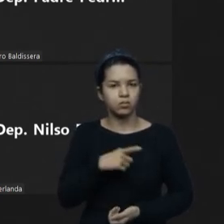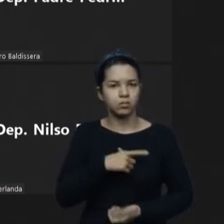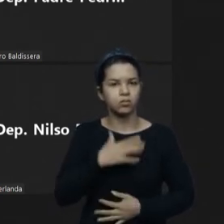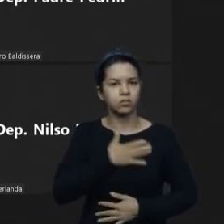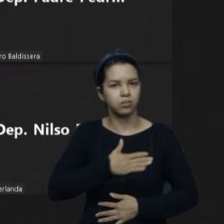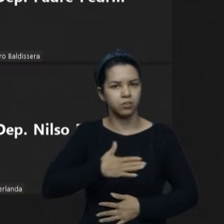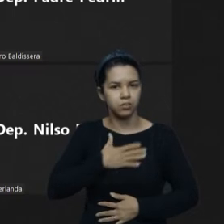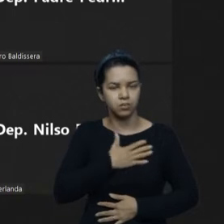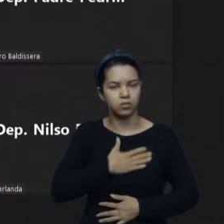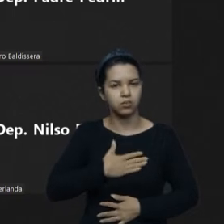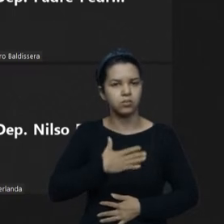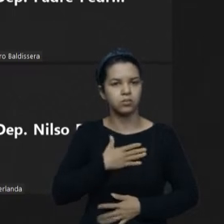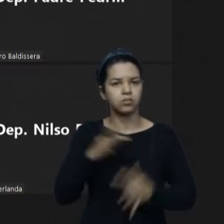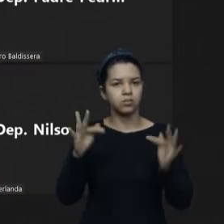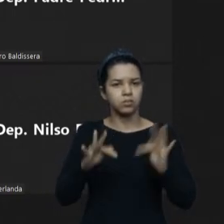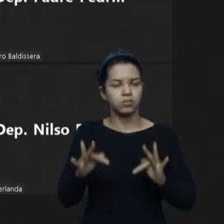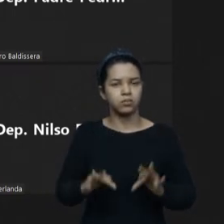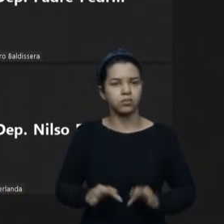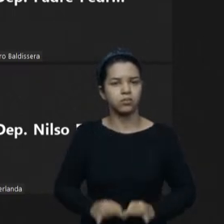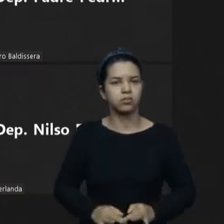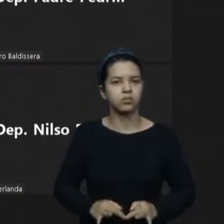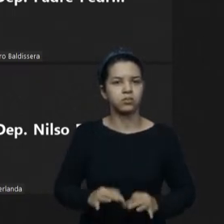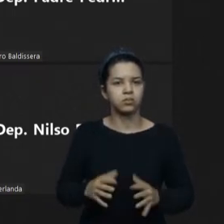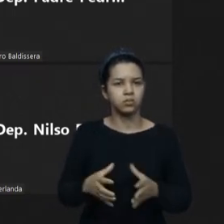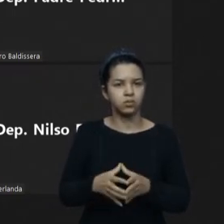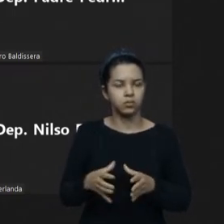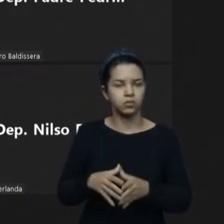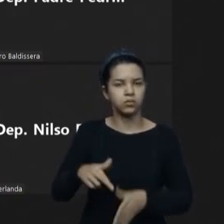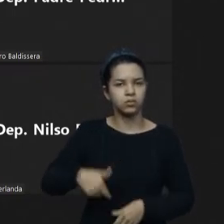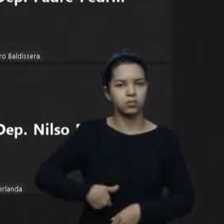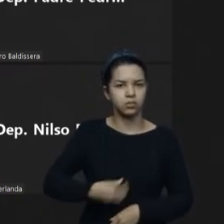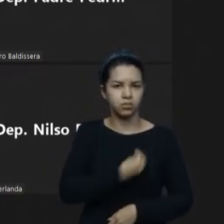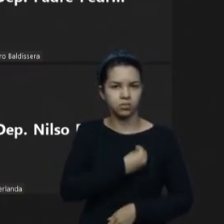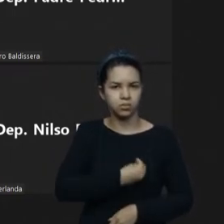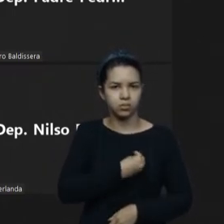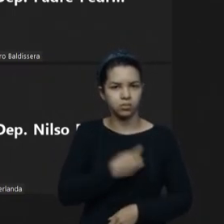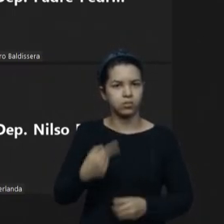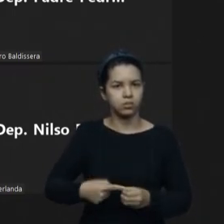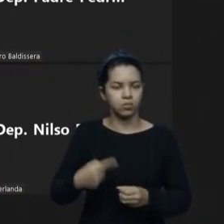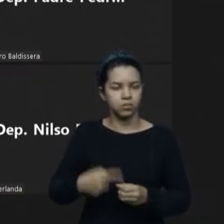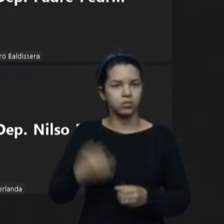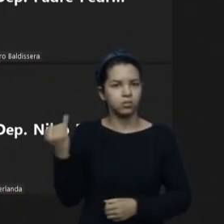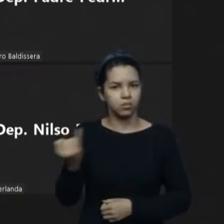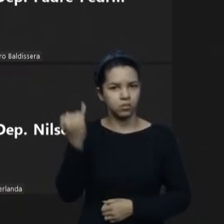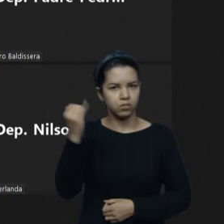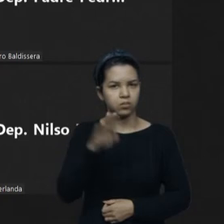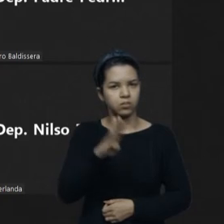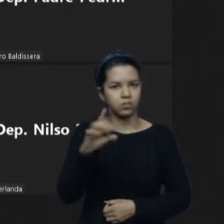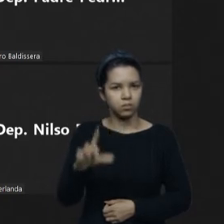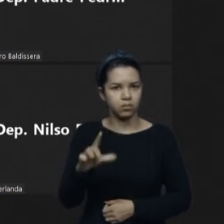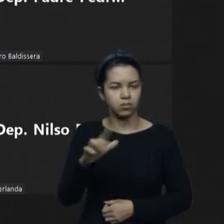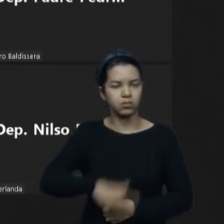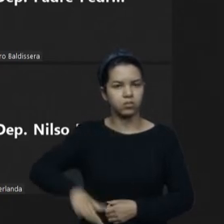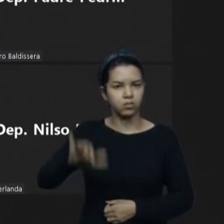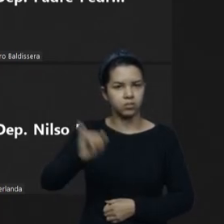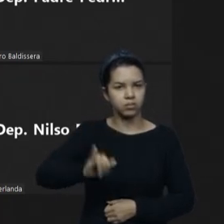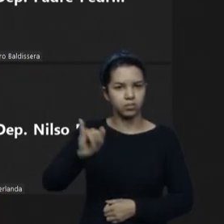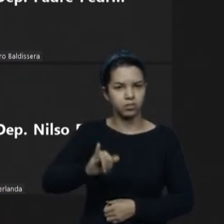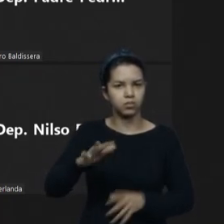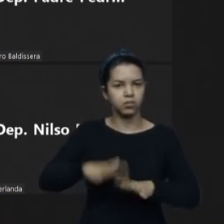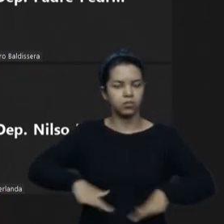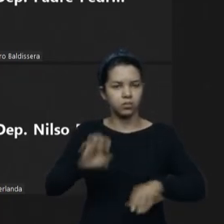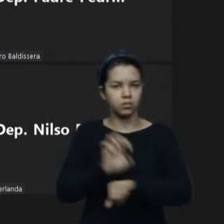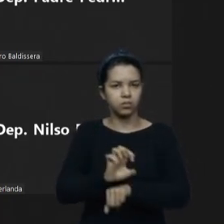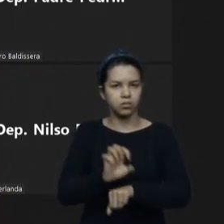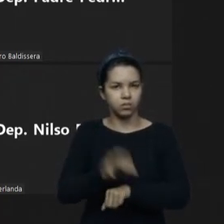muito grande de ter a sede da Renal Vida aqui no nosso município, sabendo da importância que ela tem não só para Blumenau e o Altajei, mas para todo o nosso estado, inclusive